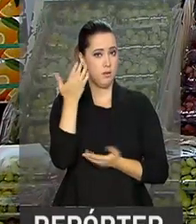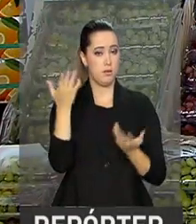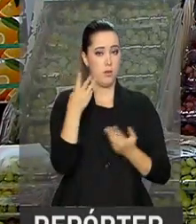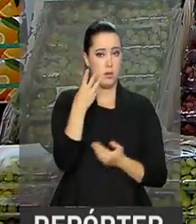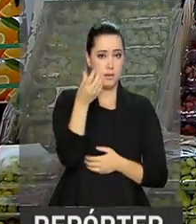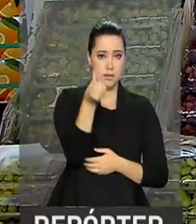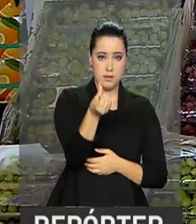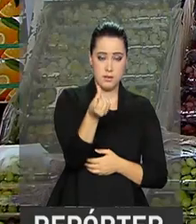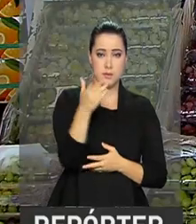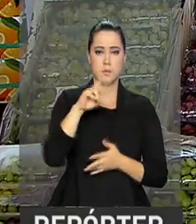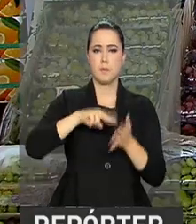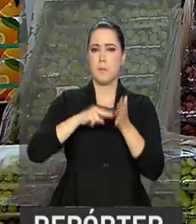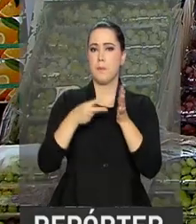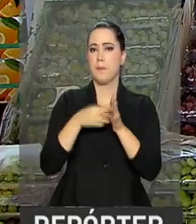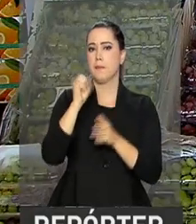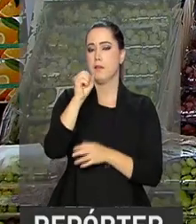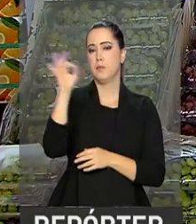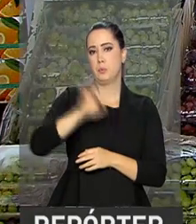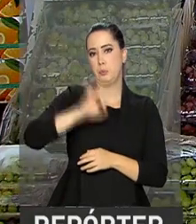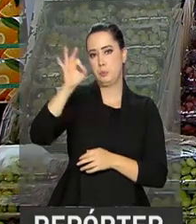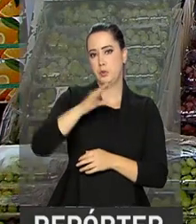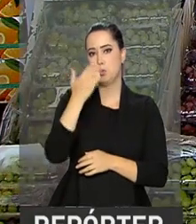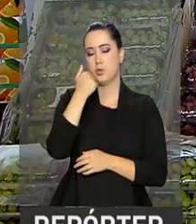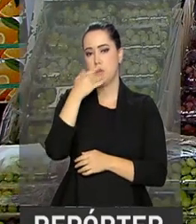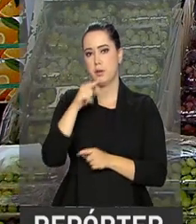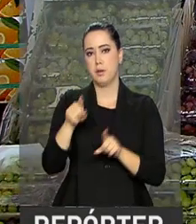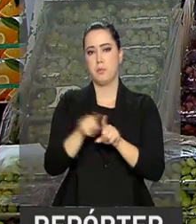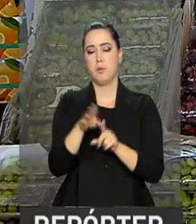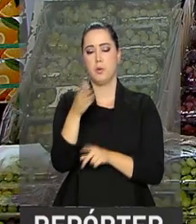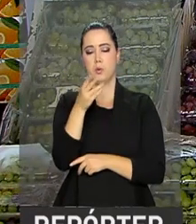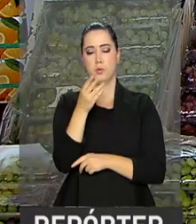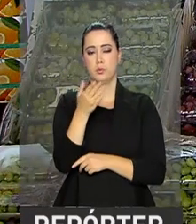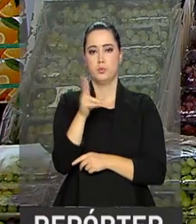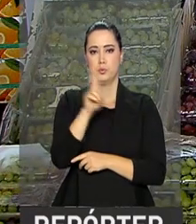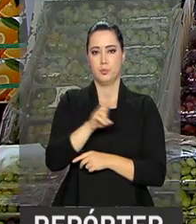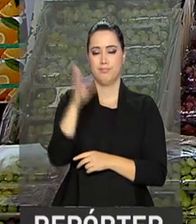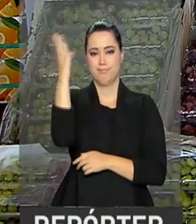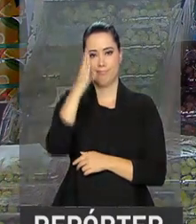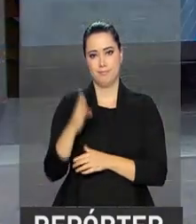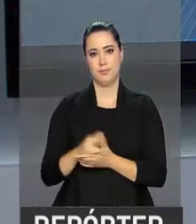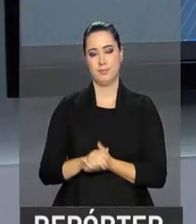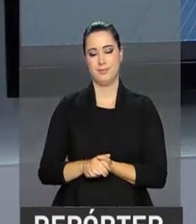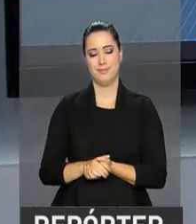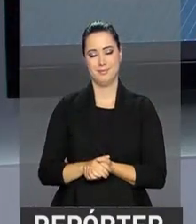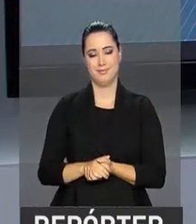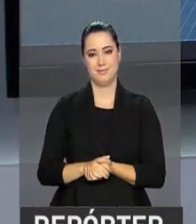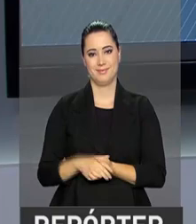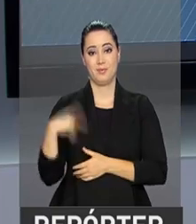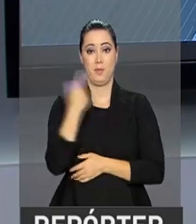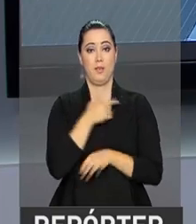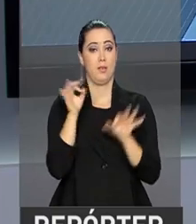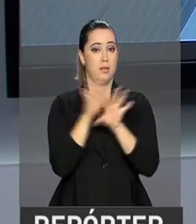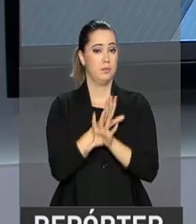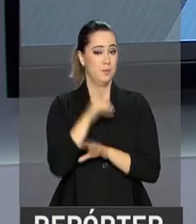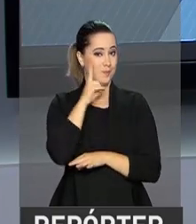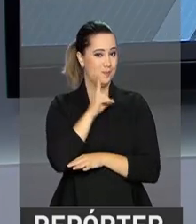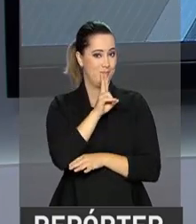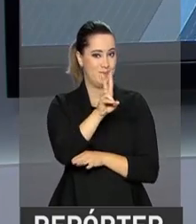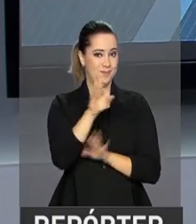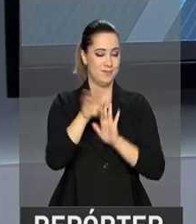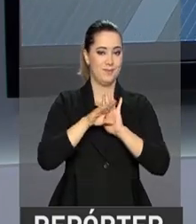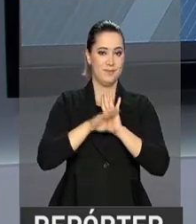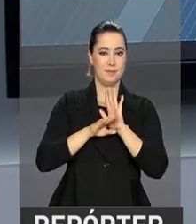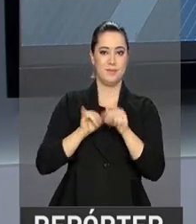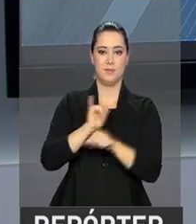representa 80% dos alimentos de origem vegetal consumidos pelos brasileiros. Nós ficamos por aqui. Você pode rever